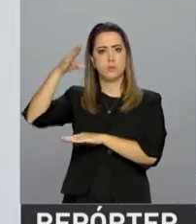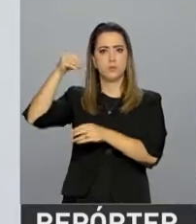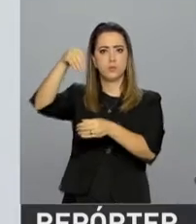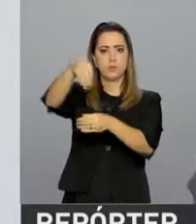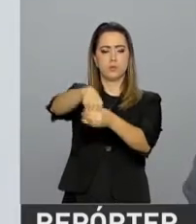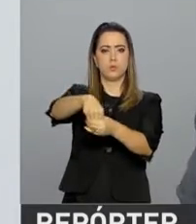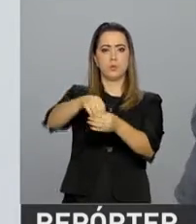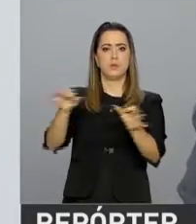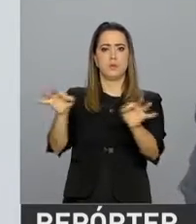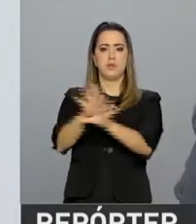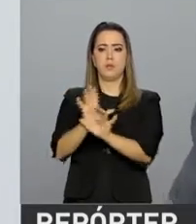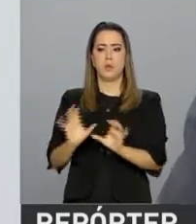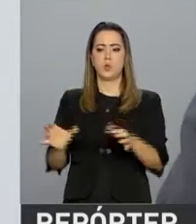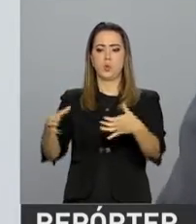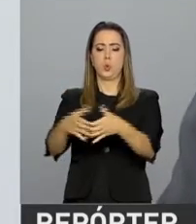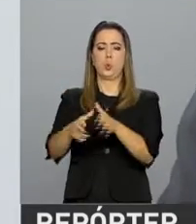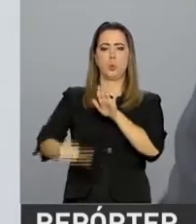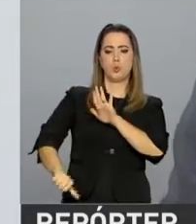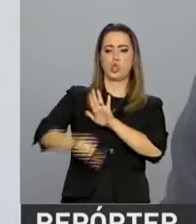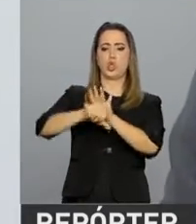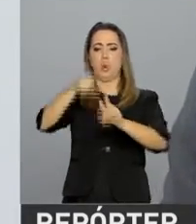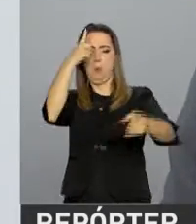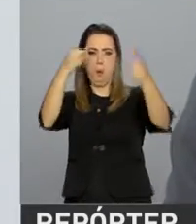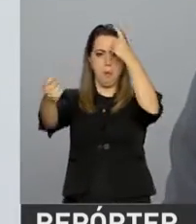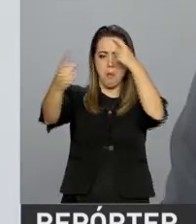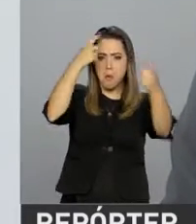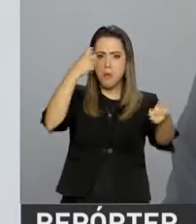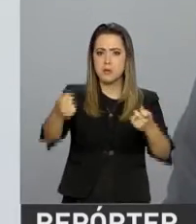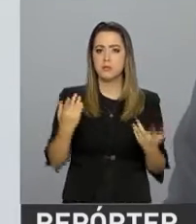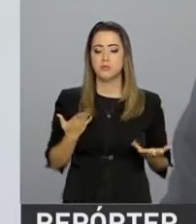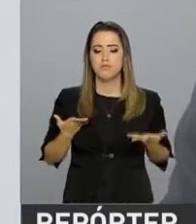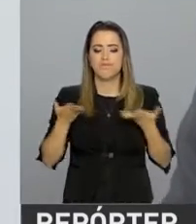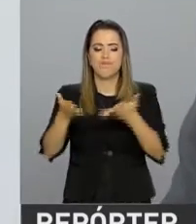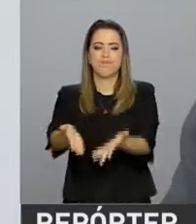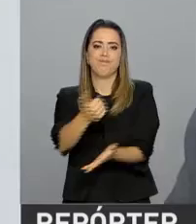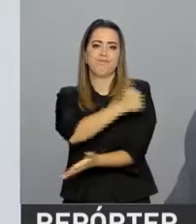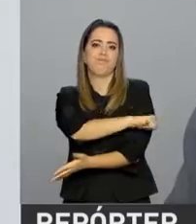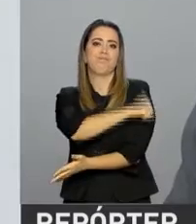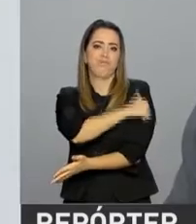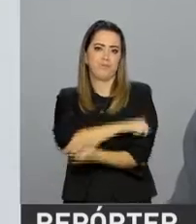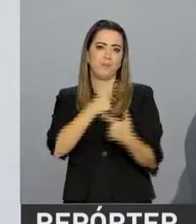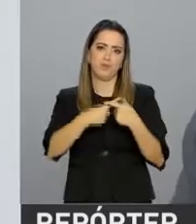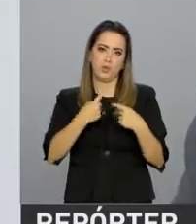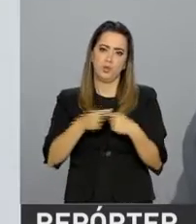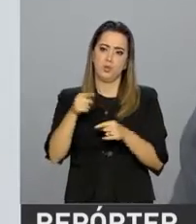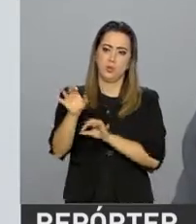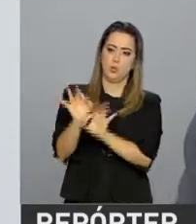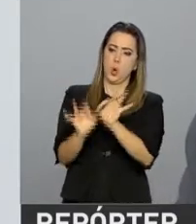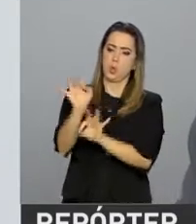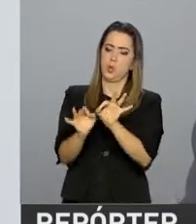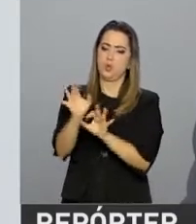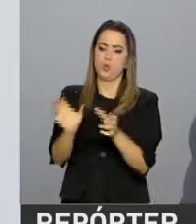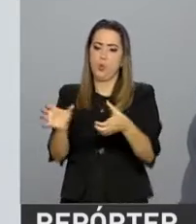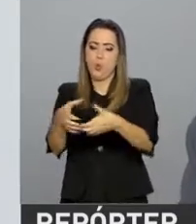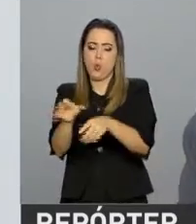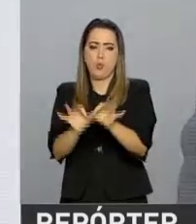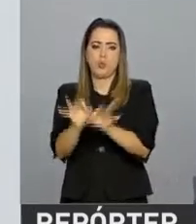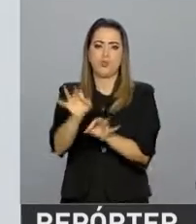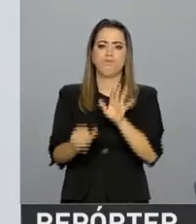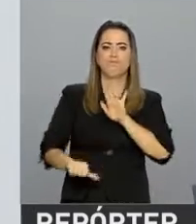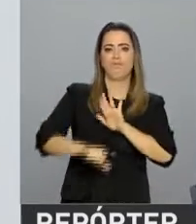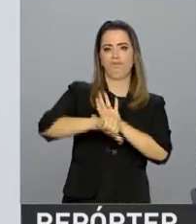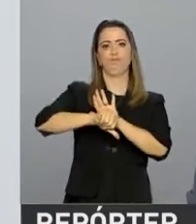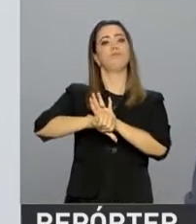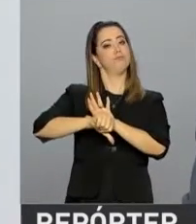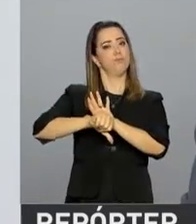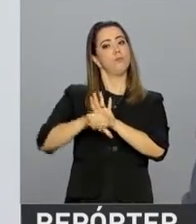acabar com esse banditismo desenfreado que se instalou naquela cidade por força das organizações criminosas.